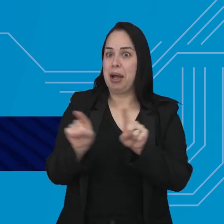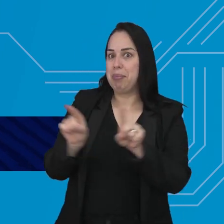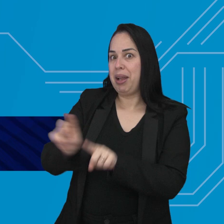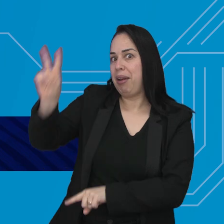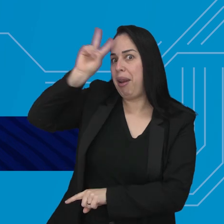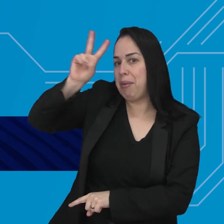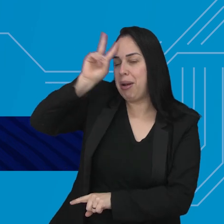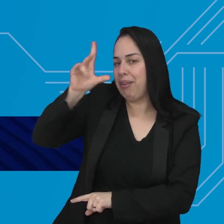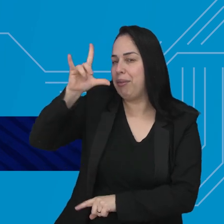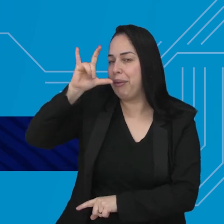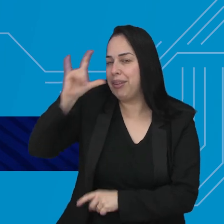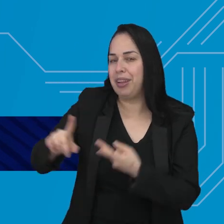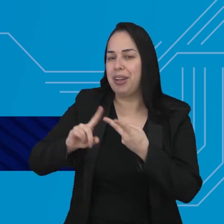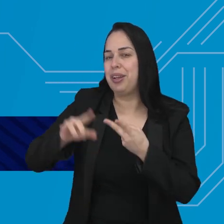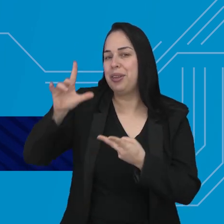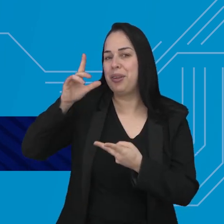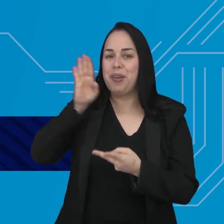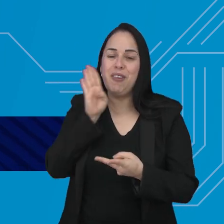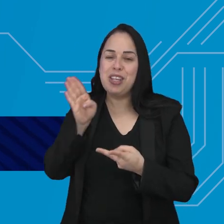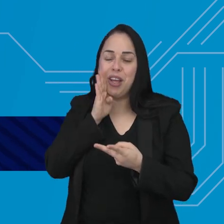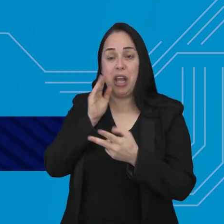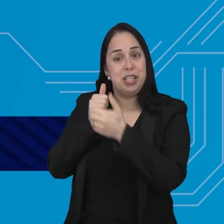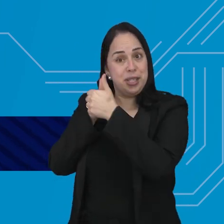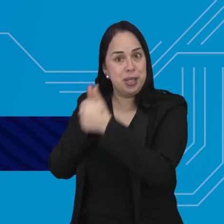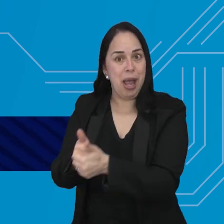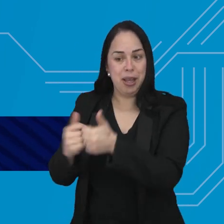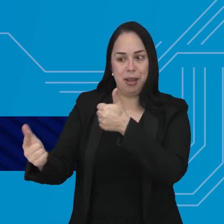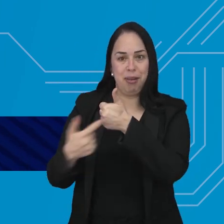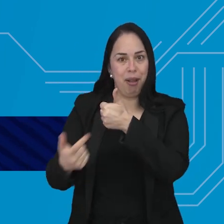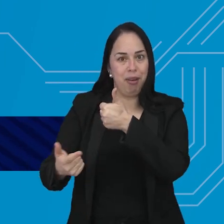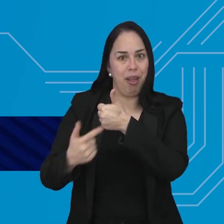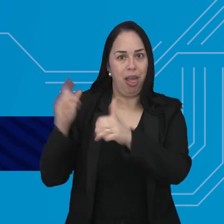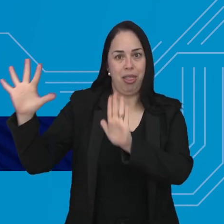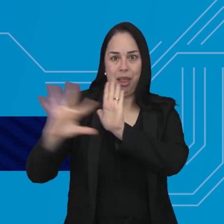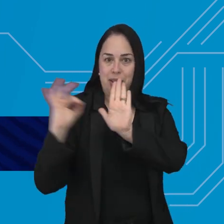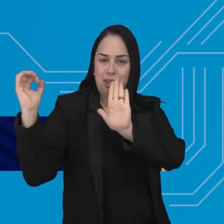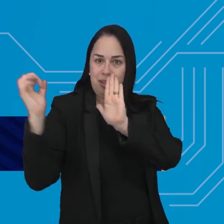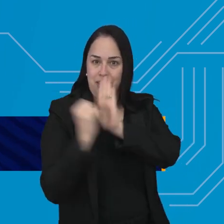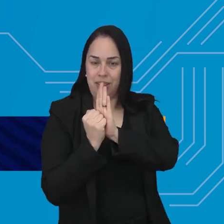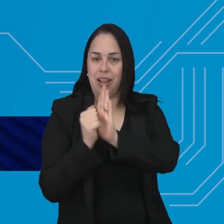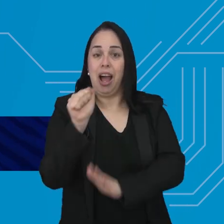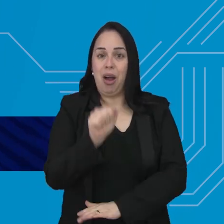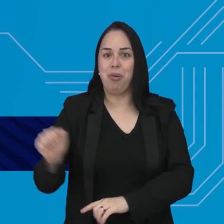que também estamos no Instagram e no Facebook. Então, segue a gente e se inscreva nos nossos